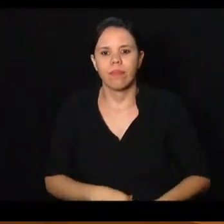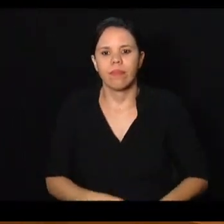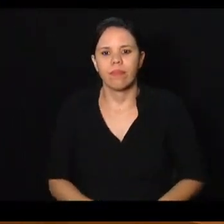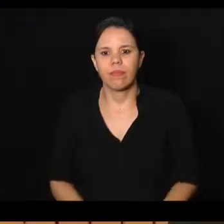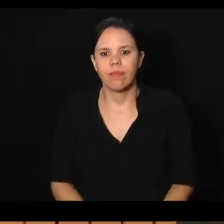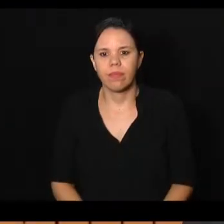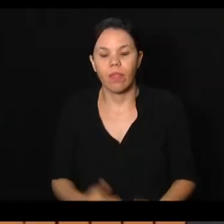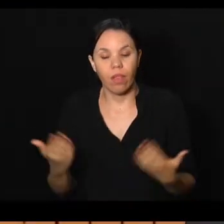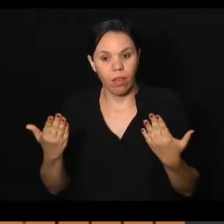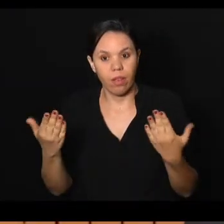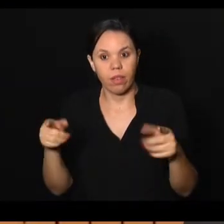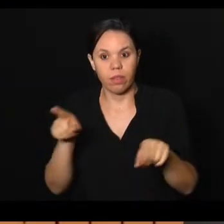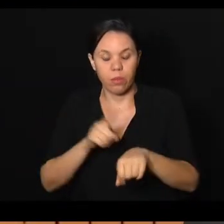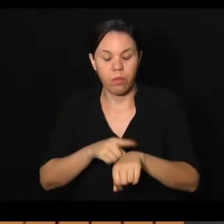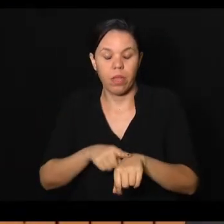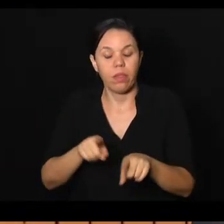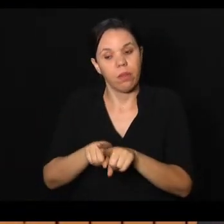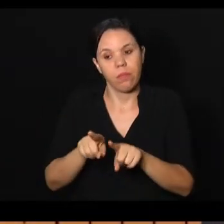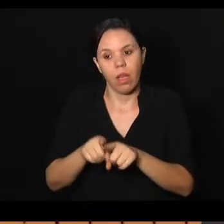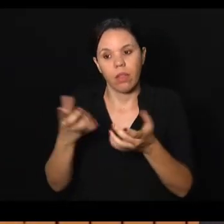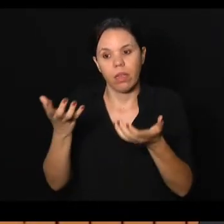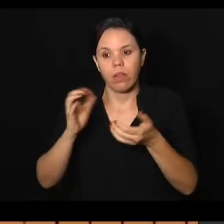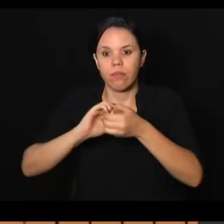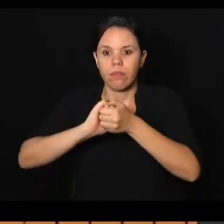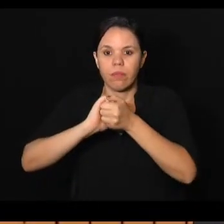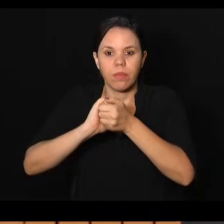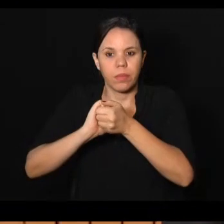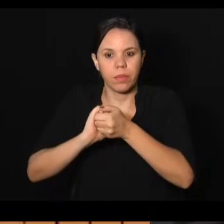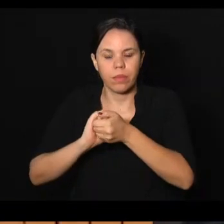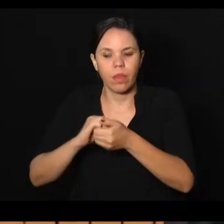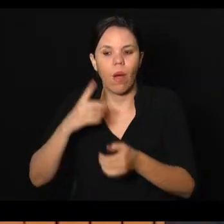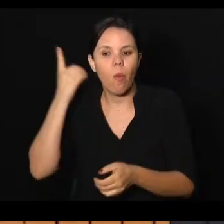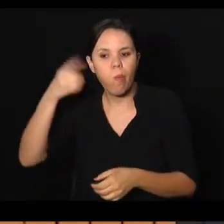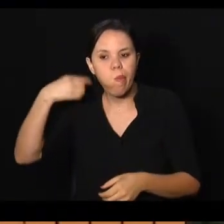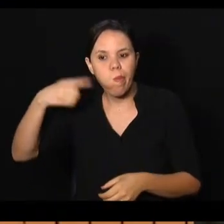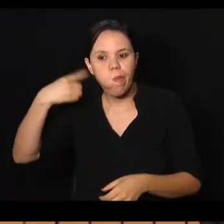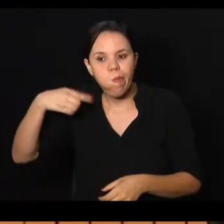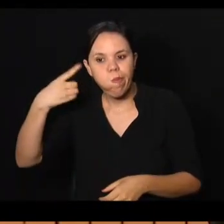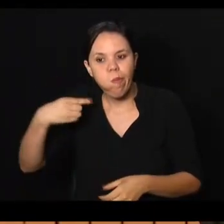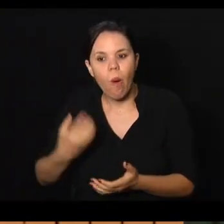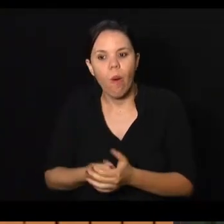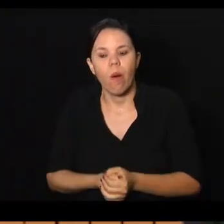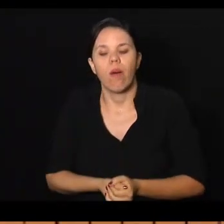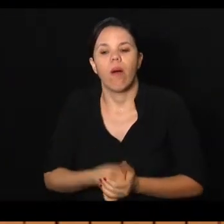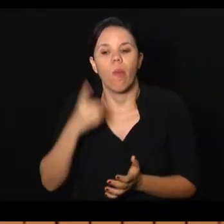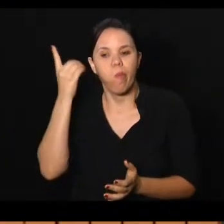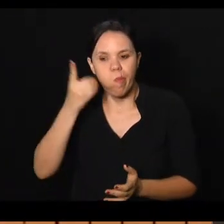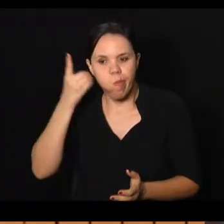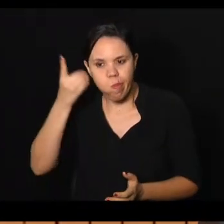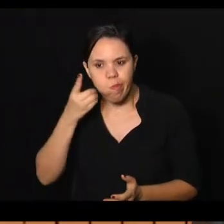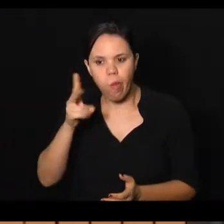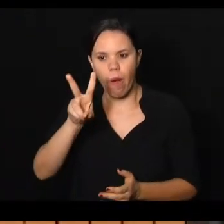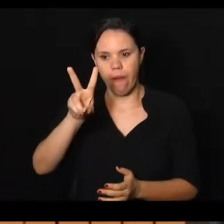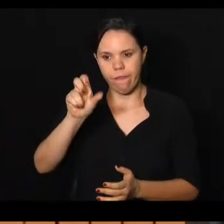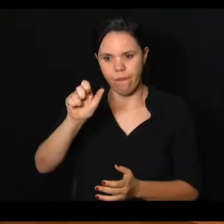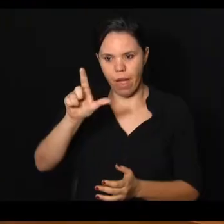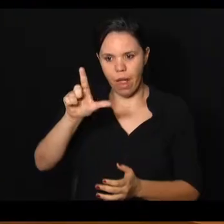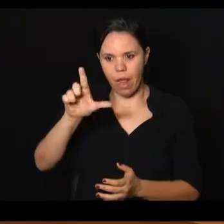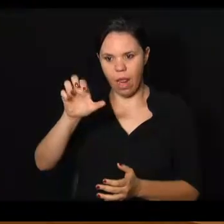Nesse momento, também a saudação da nobre deputada estadual Valéria Bolsonaro.